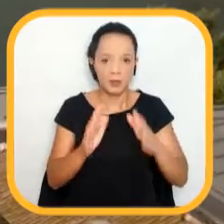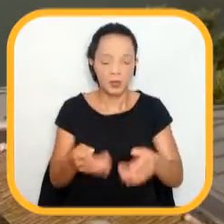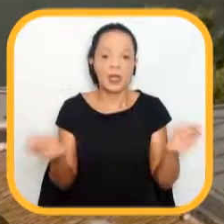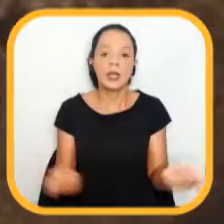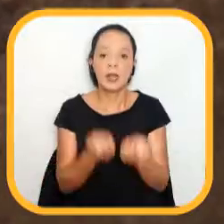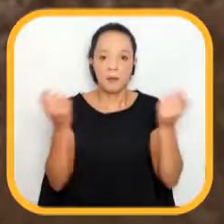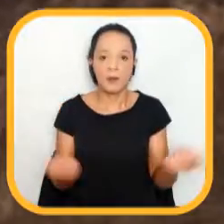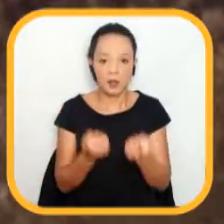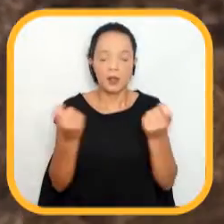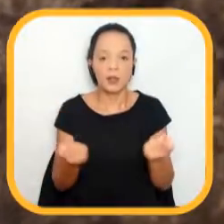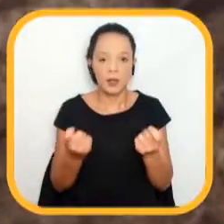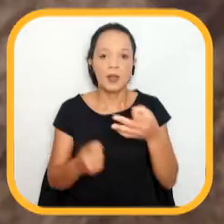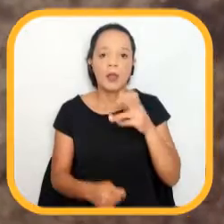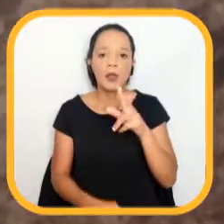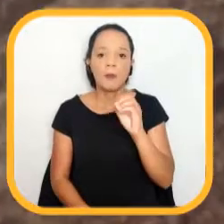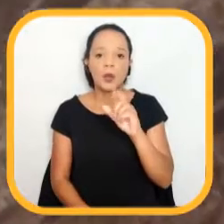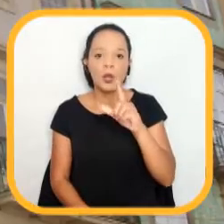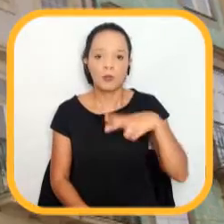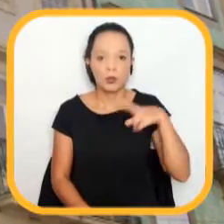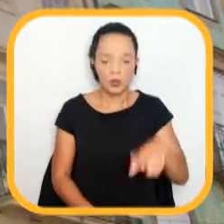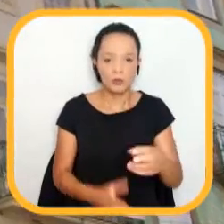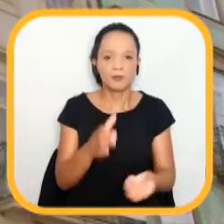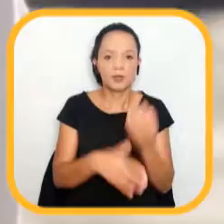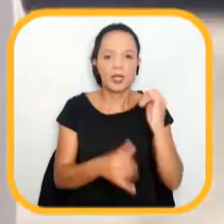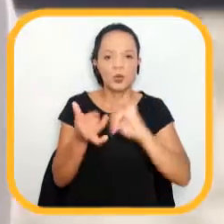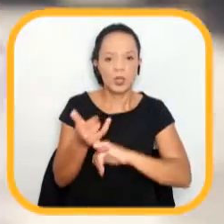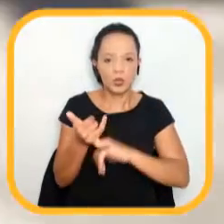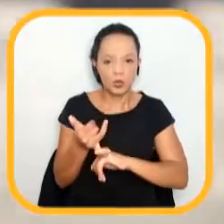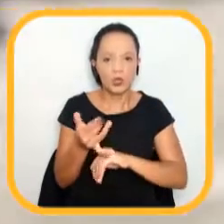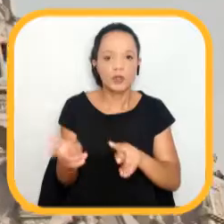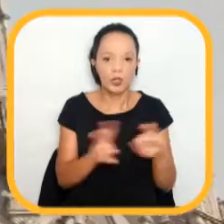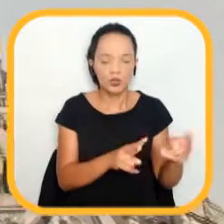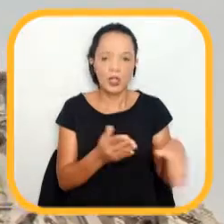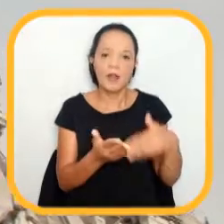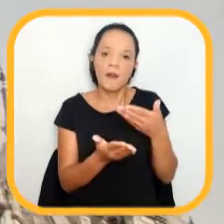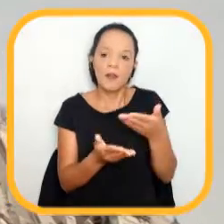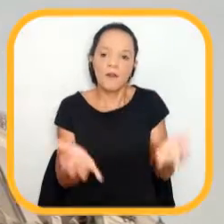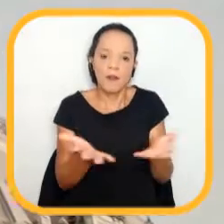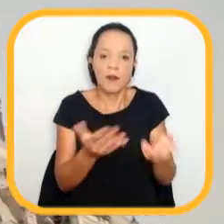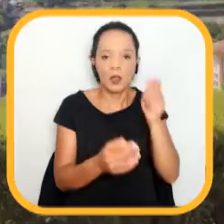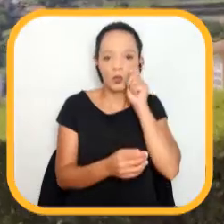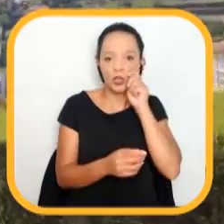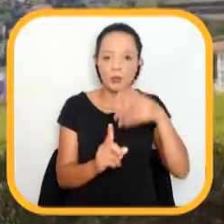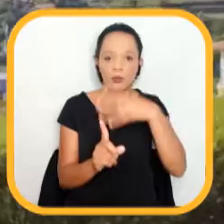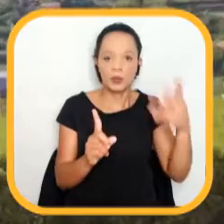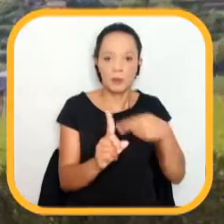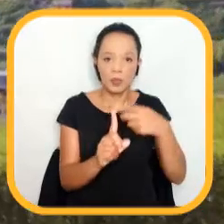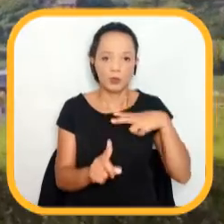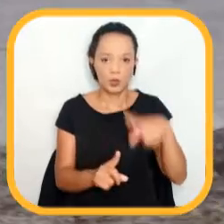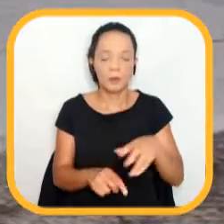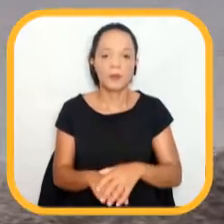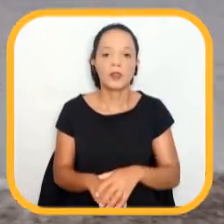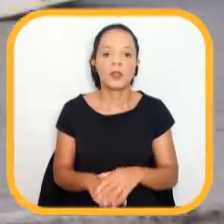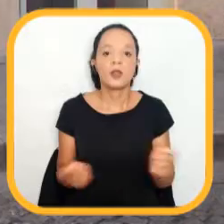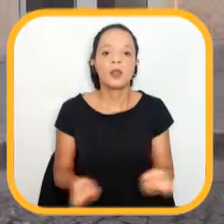no dia-a-dia. A campanha Proudly Portugal, criada pela Associação Variações, promove o turismo LGBTI+, em